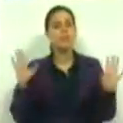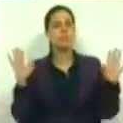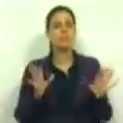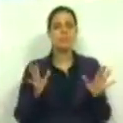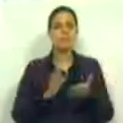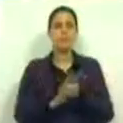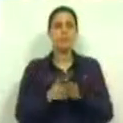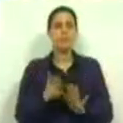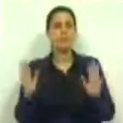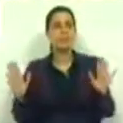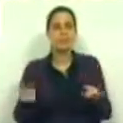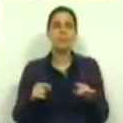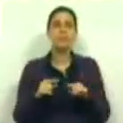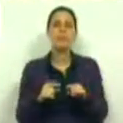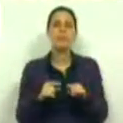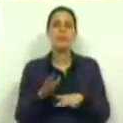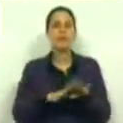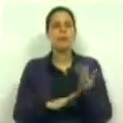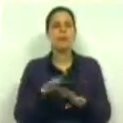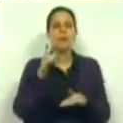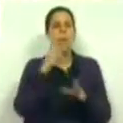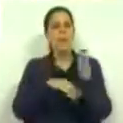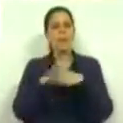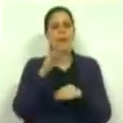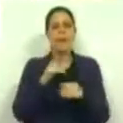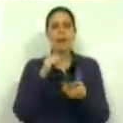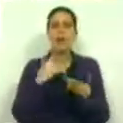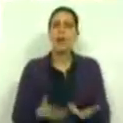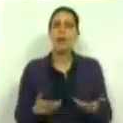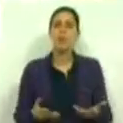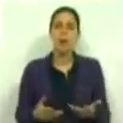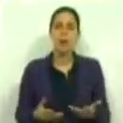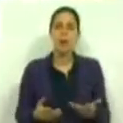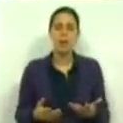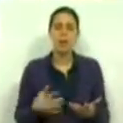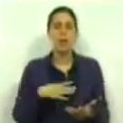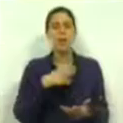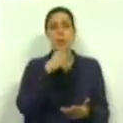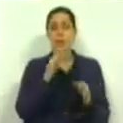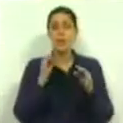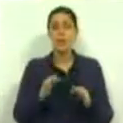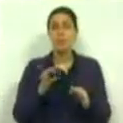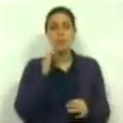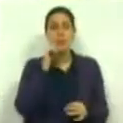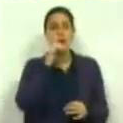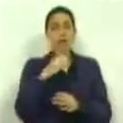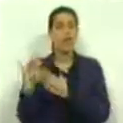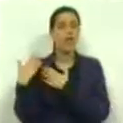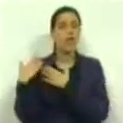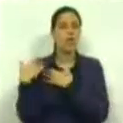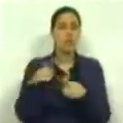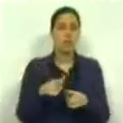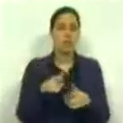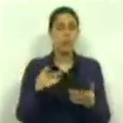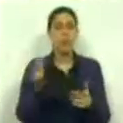fora do barco. Usando uma metáfora muito atual, eu diria mesmo que aqueles que foram responsáveis